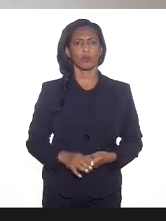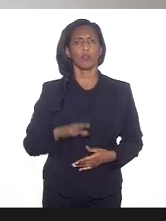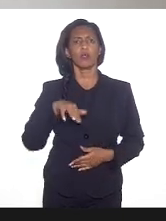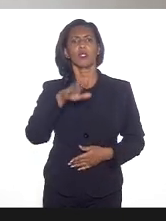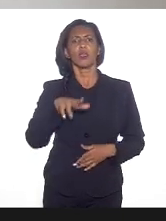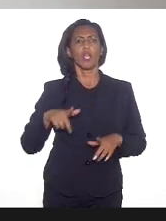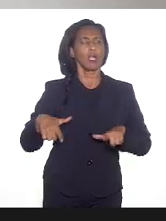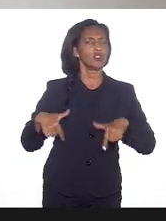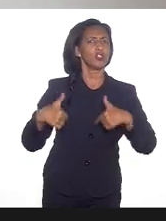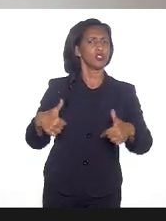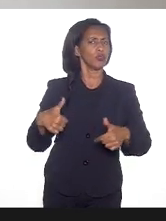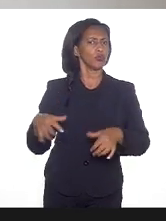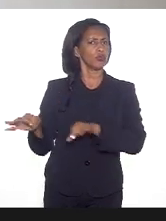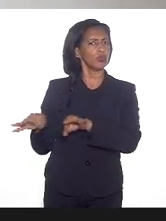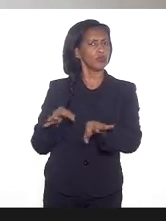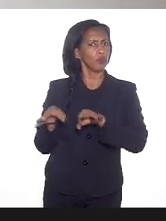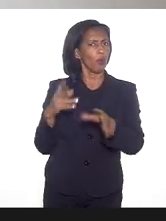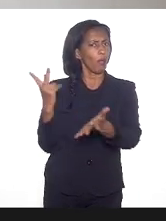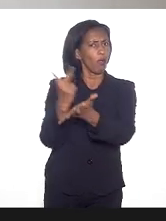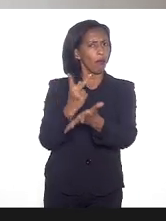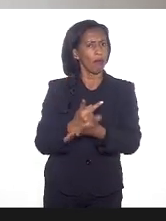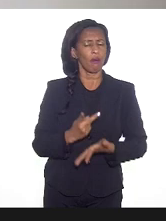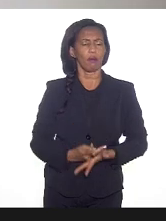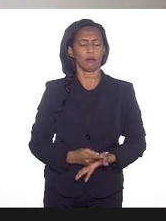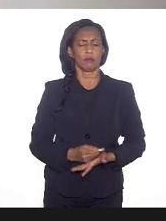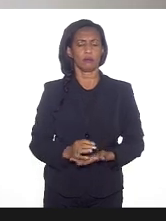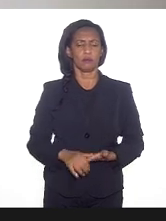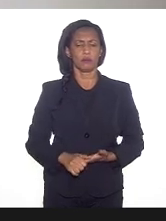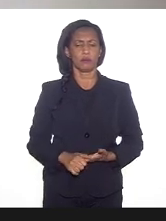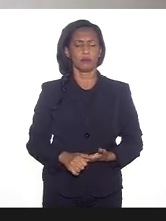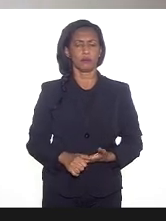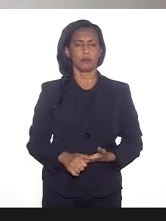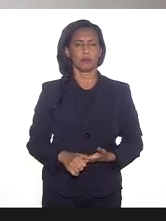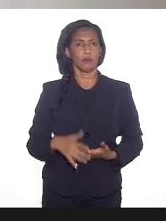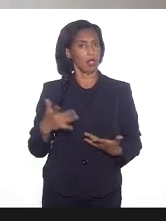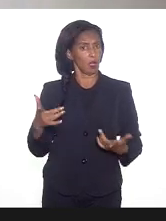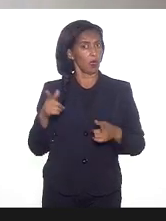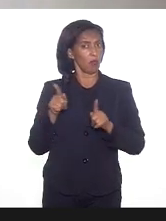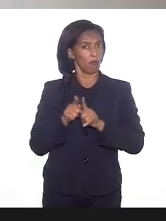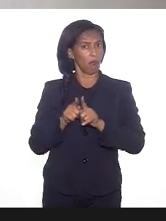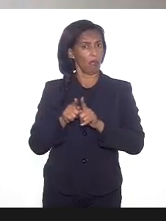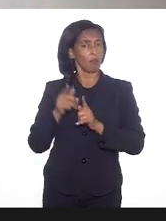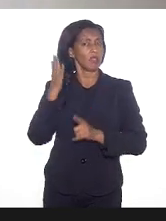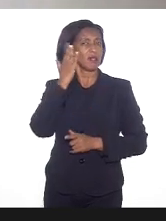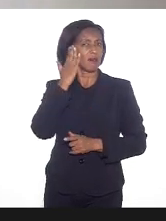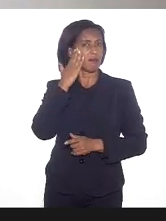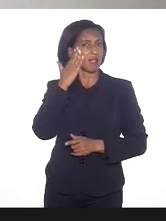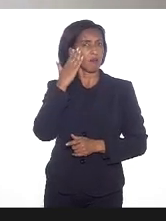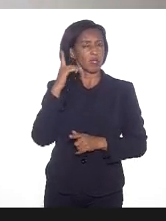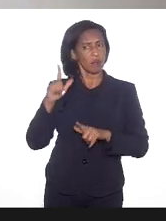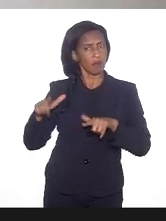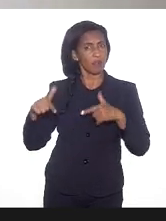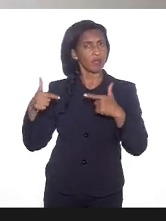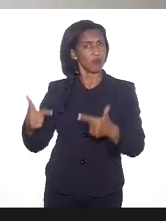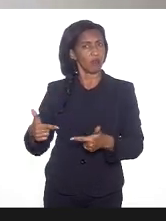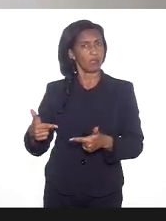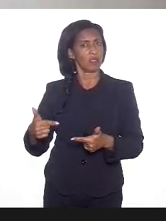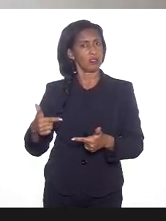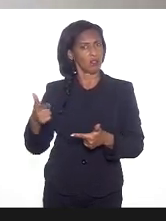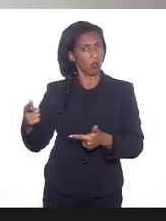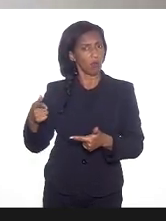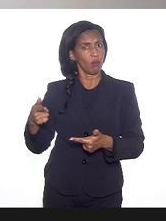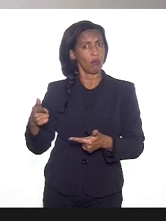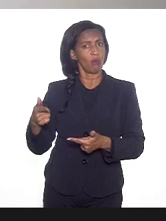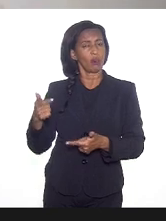agiu de forma imprudente, né, e intencional, né, para fazer uma operação que gerou um prejuízo